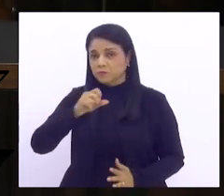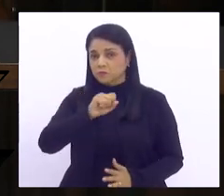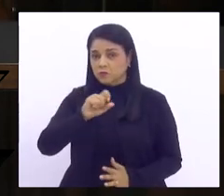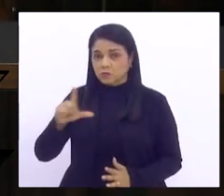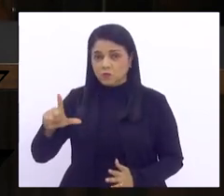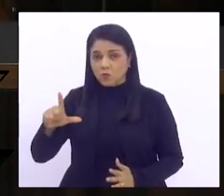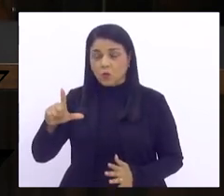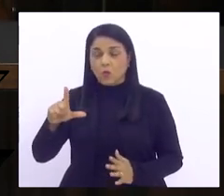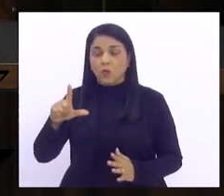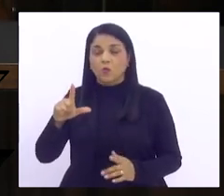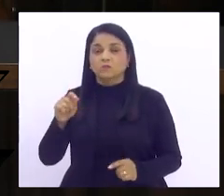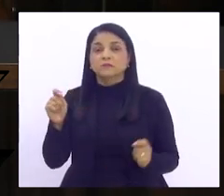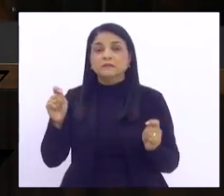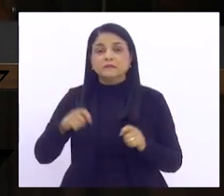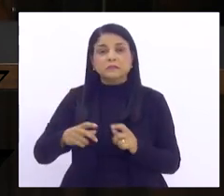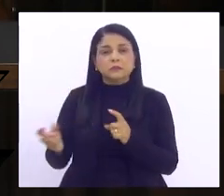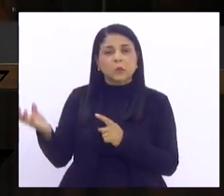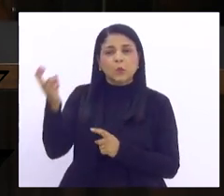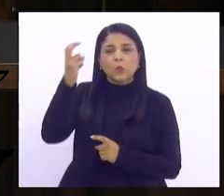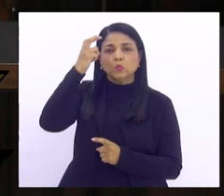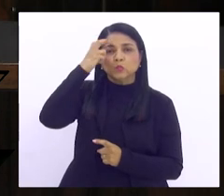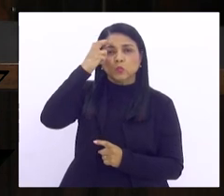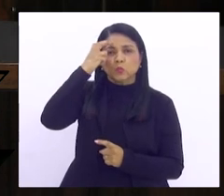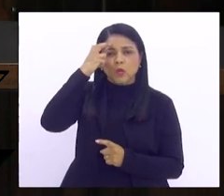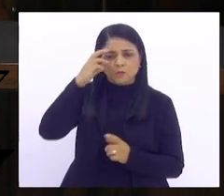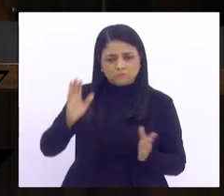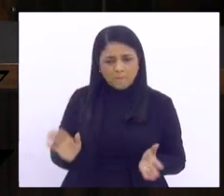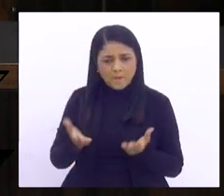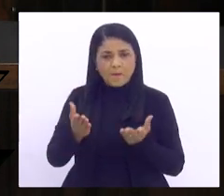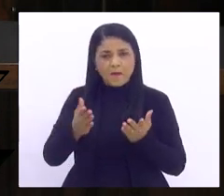de promover a cultura da morte.